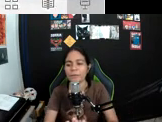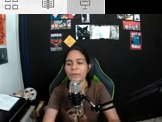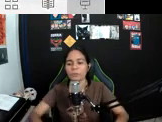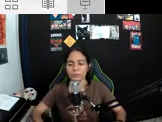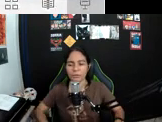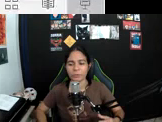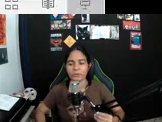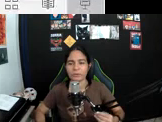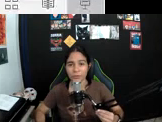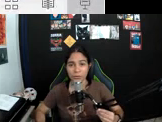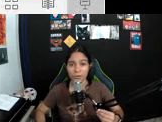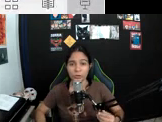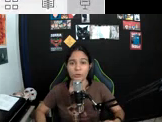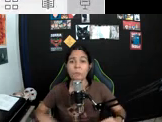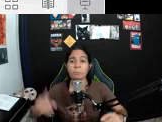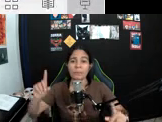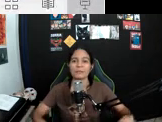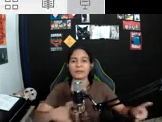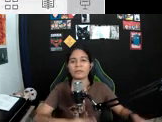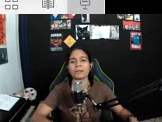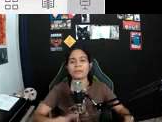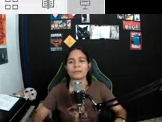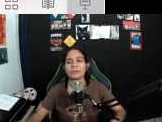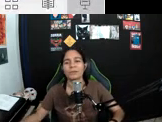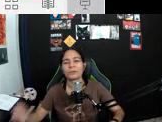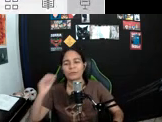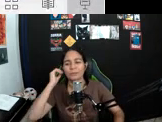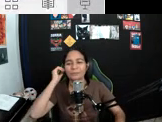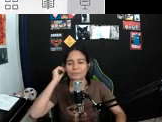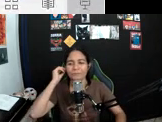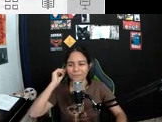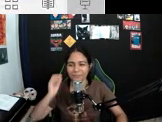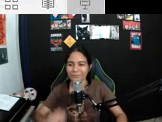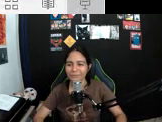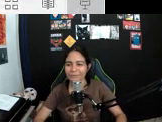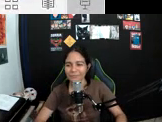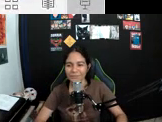é enfermeiro, pronto, já pode usar o título de doutor, mesmo não tendo o título de doutor.